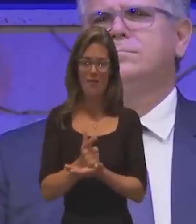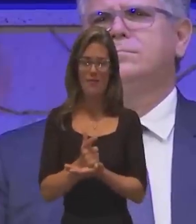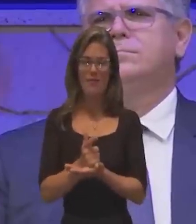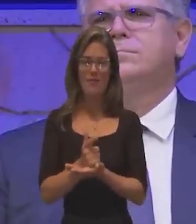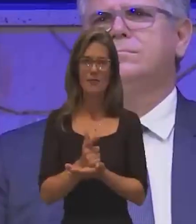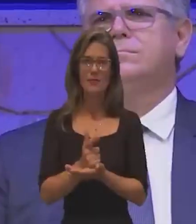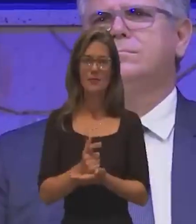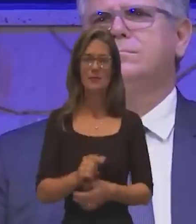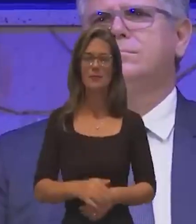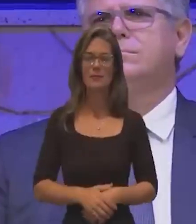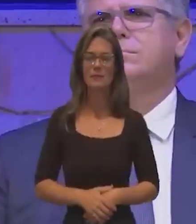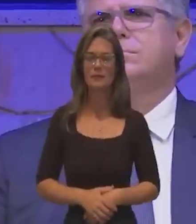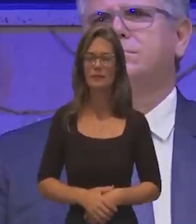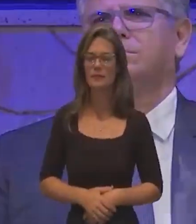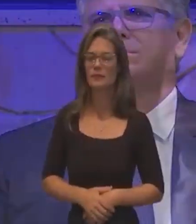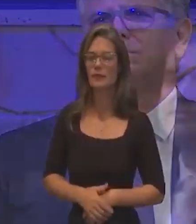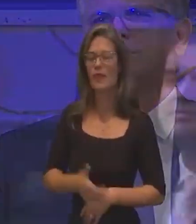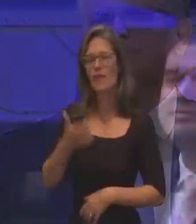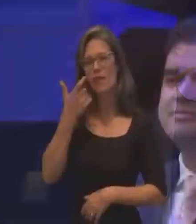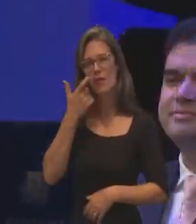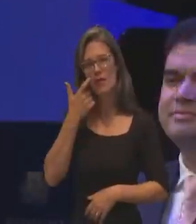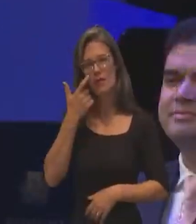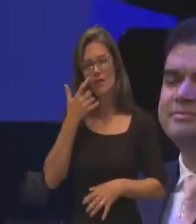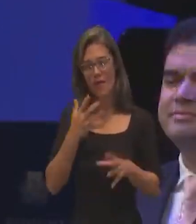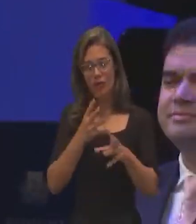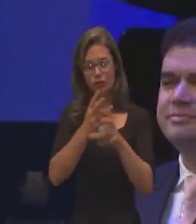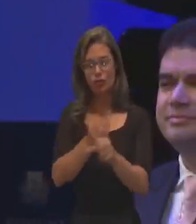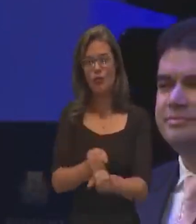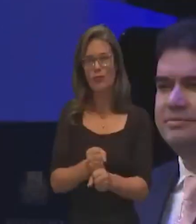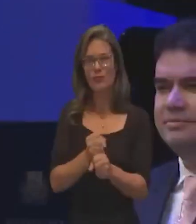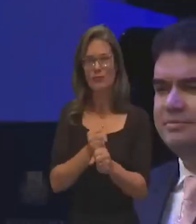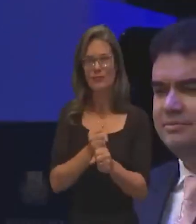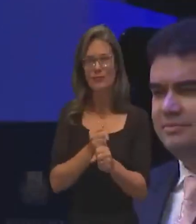e de repente você vê o valor total.